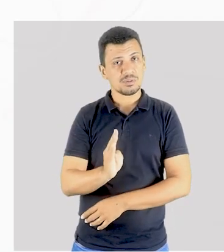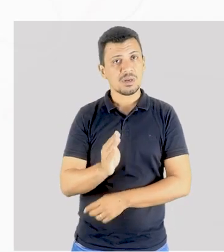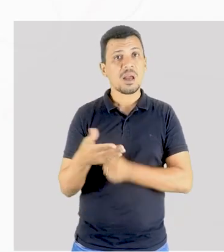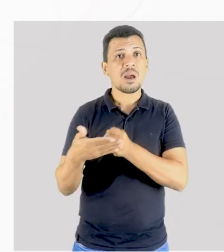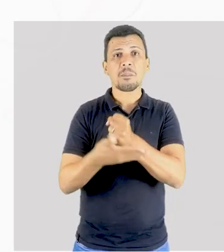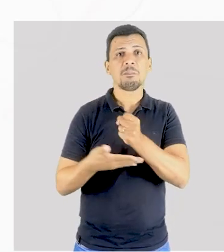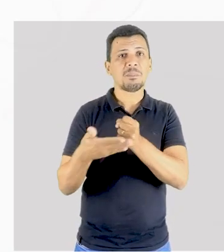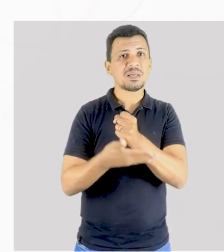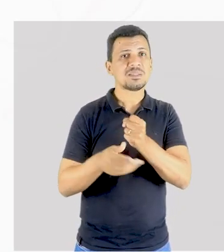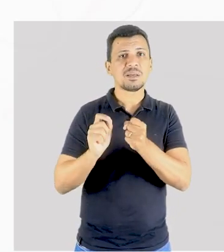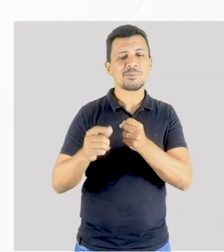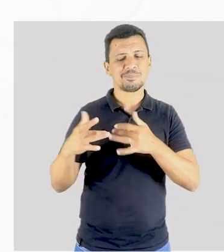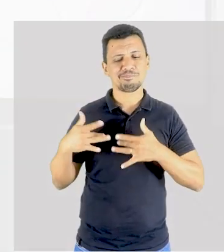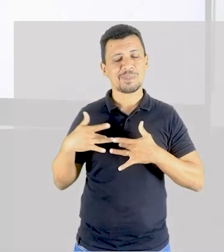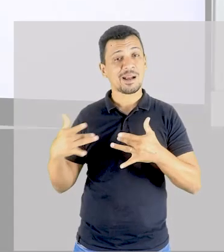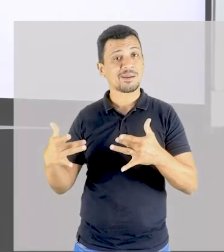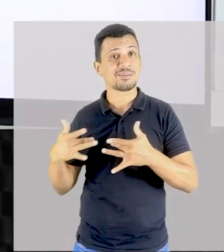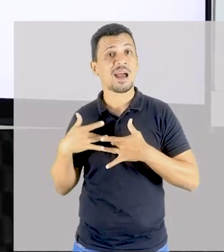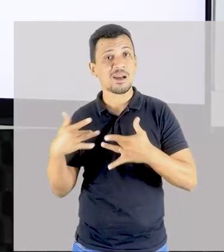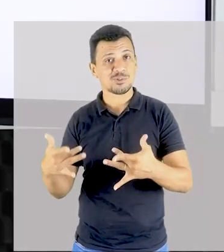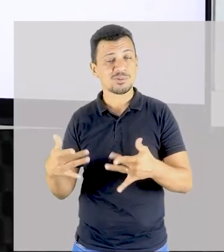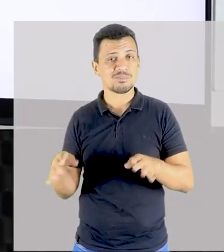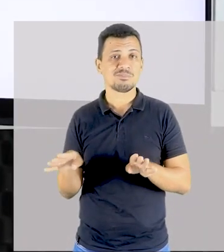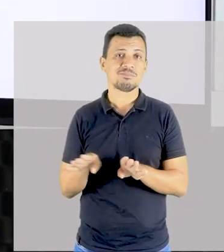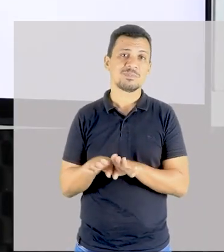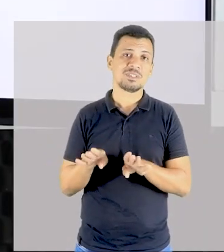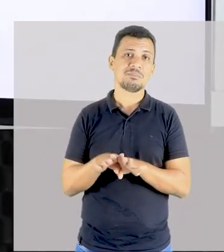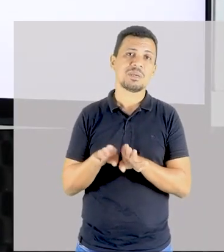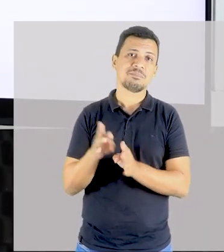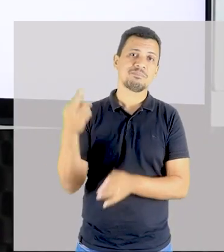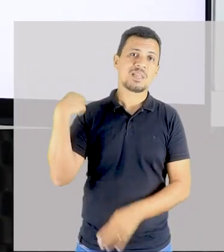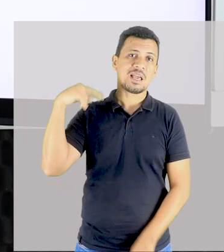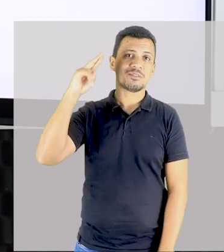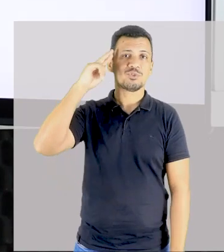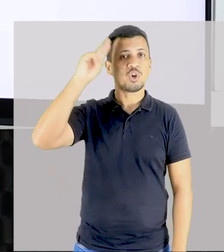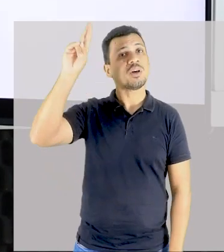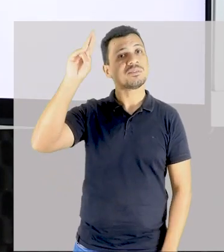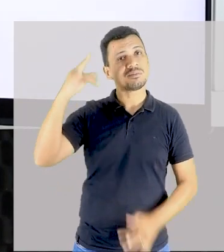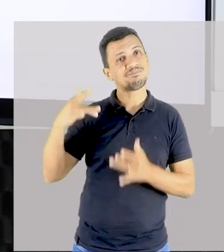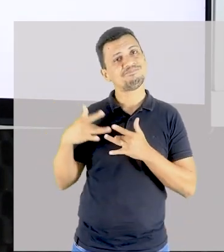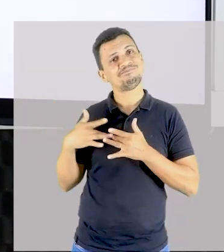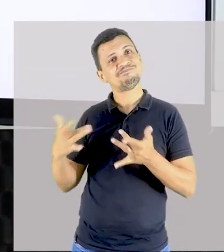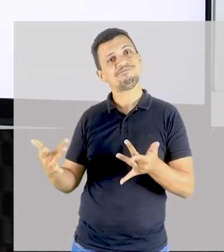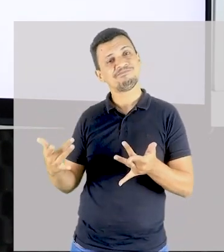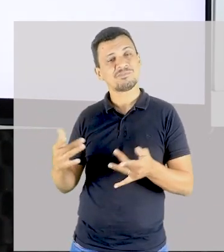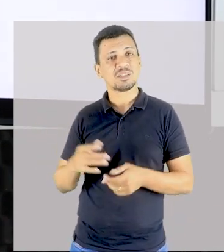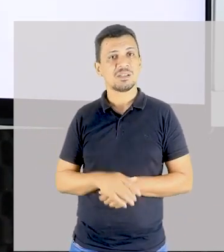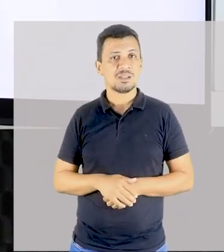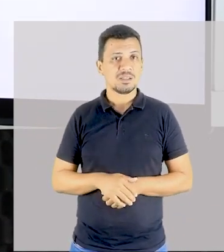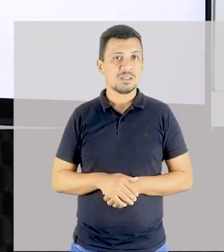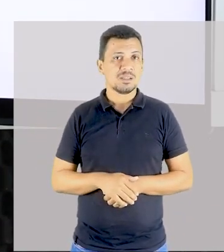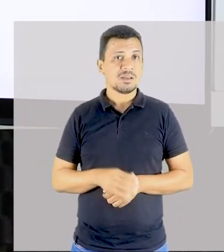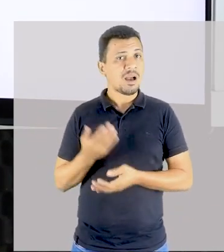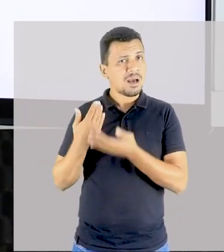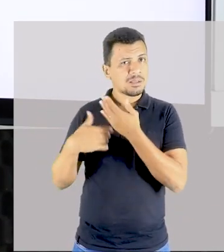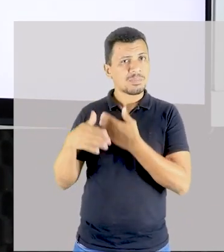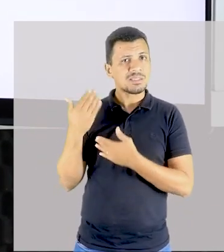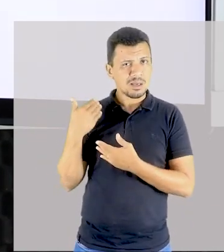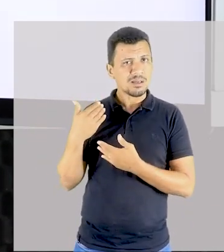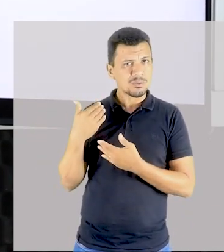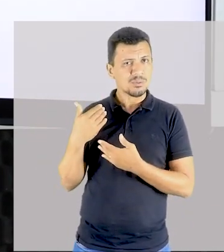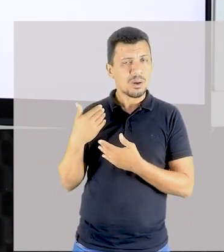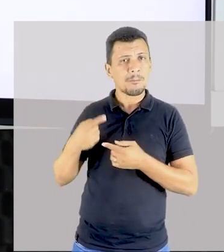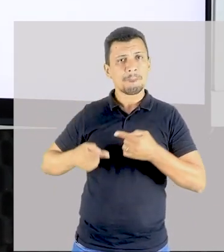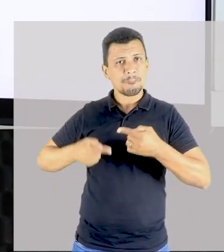baseada na caridade e na solidariedade religiosa então muitas vezes quem cava